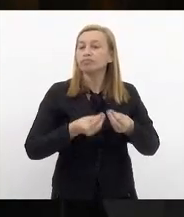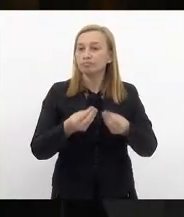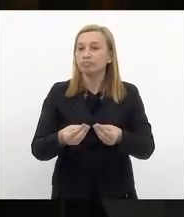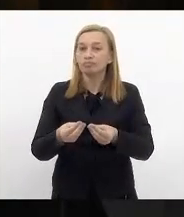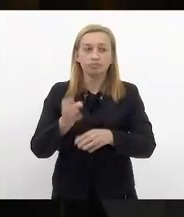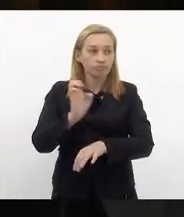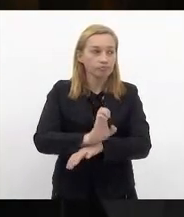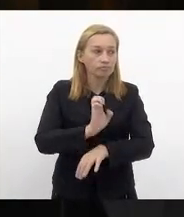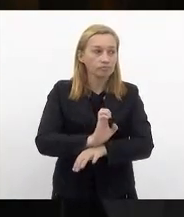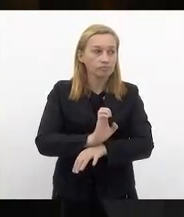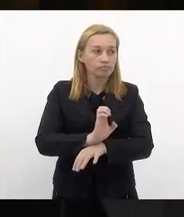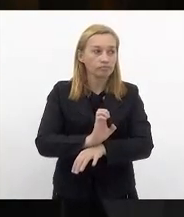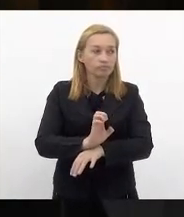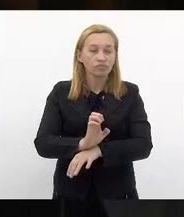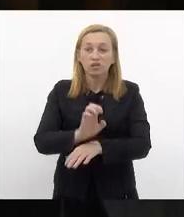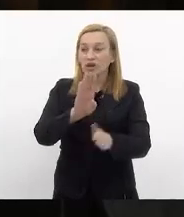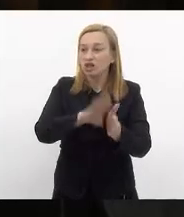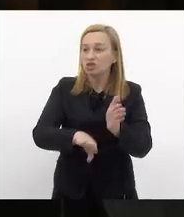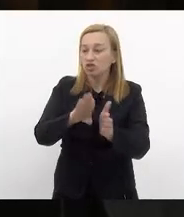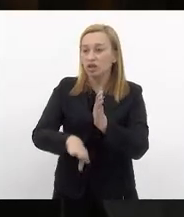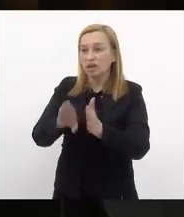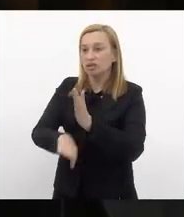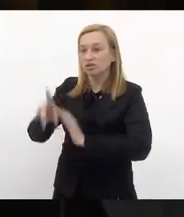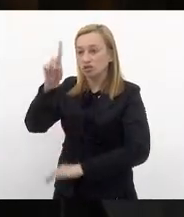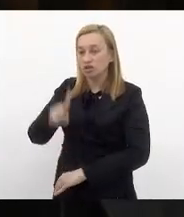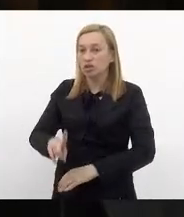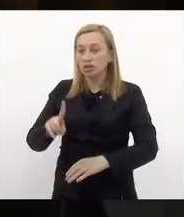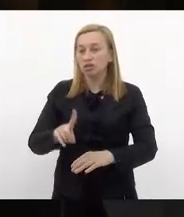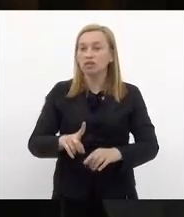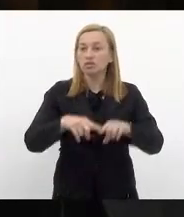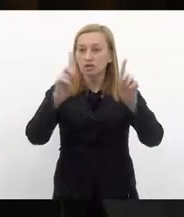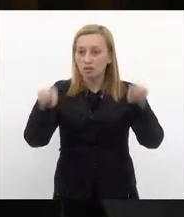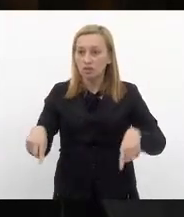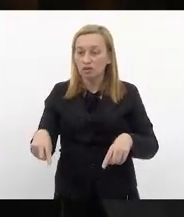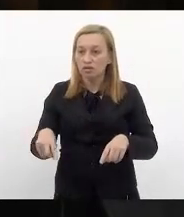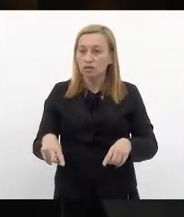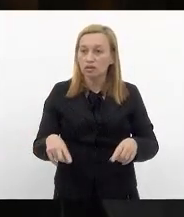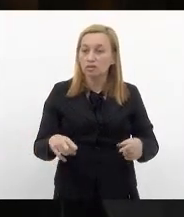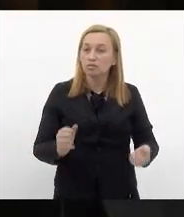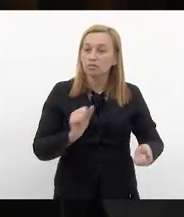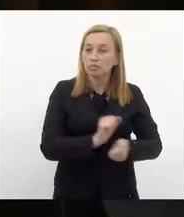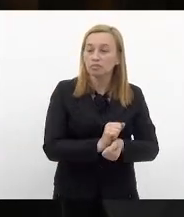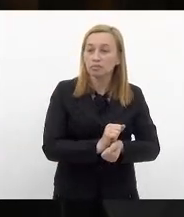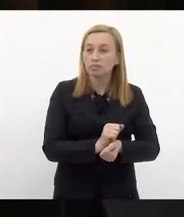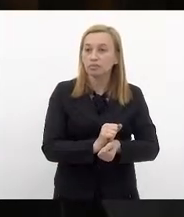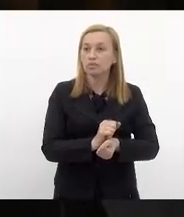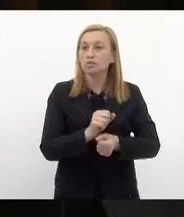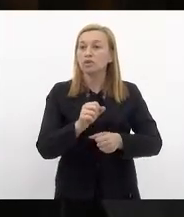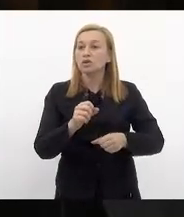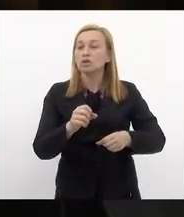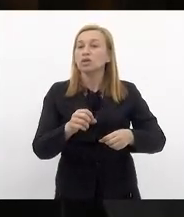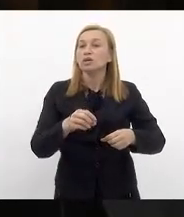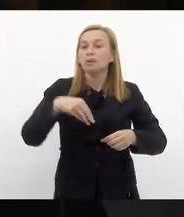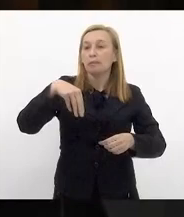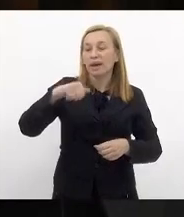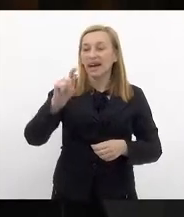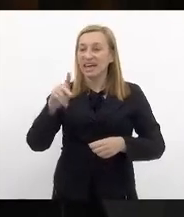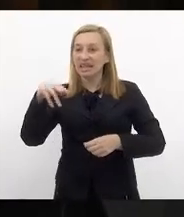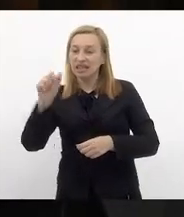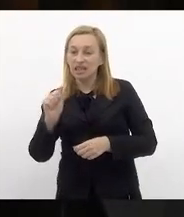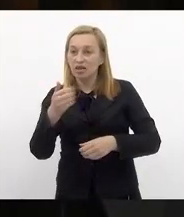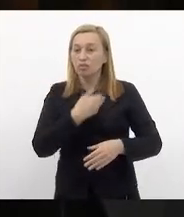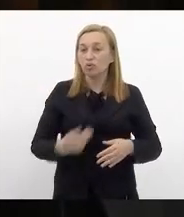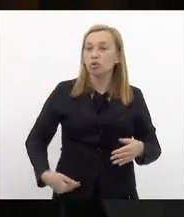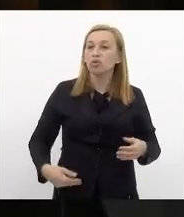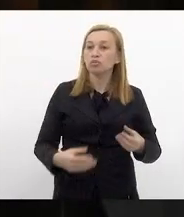de retirada de direitos dos servidores, de desmonte da máquina pública, de precarização